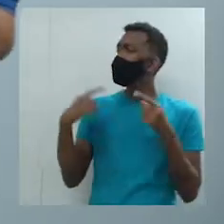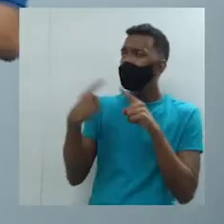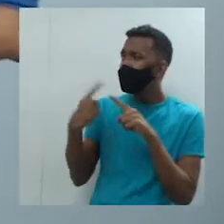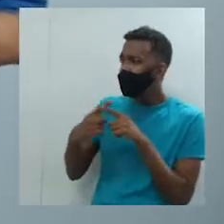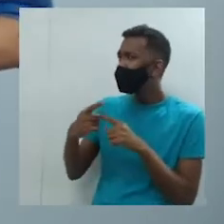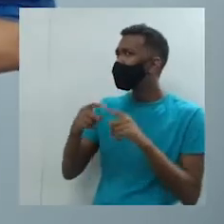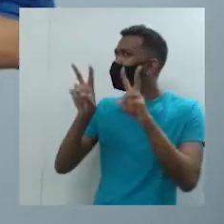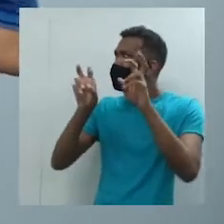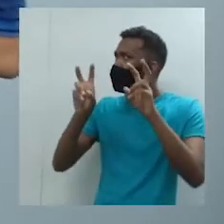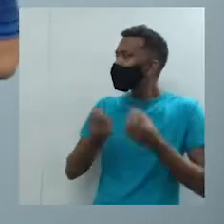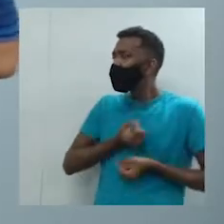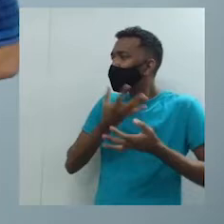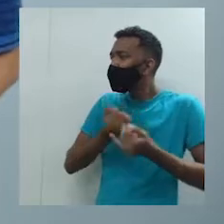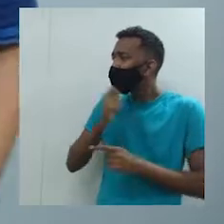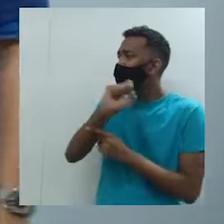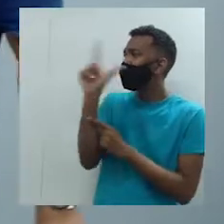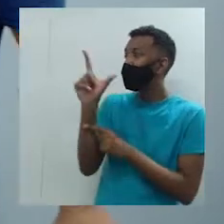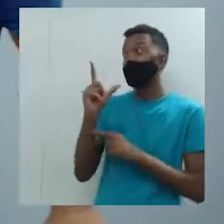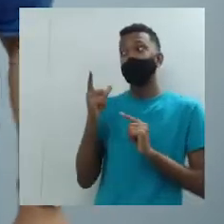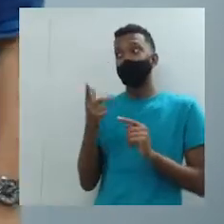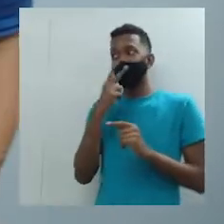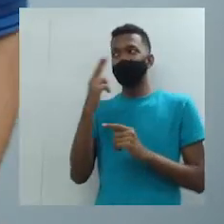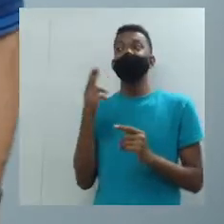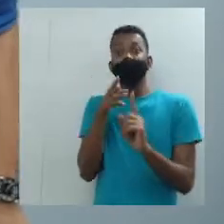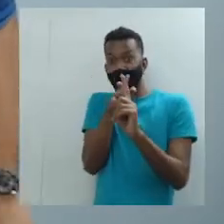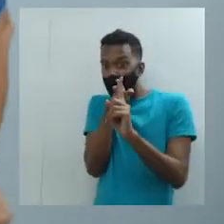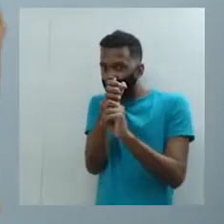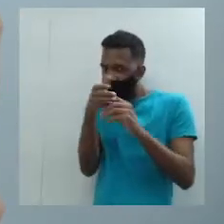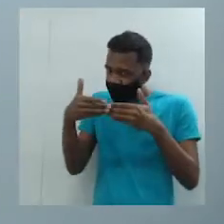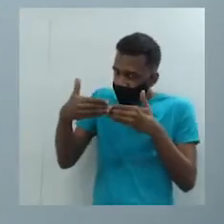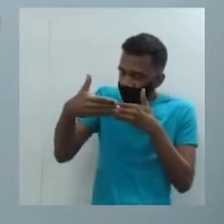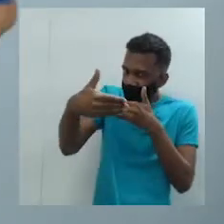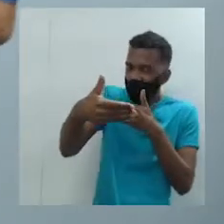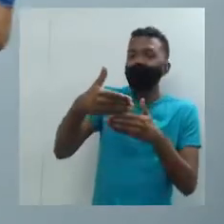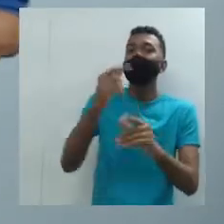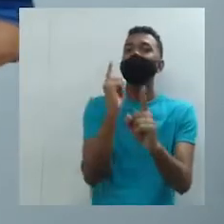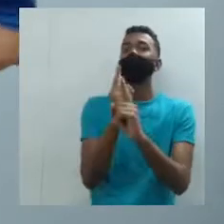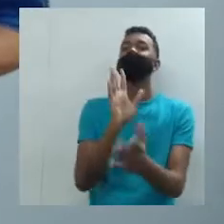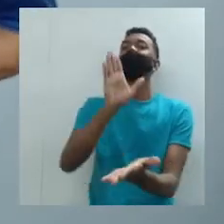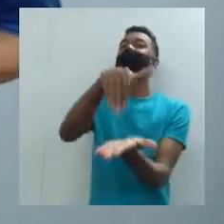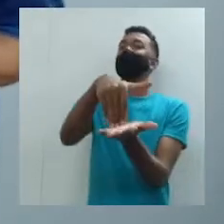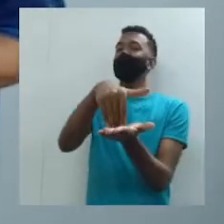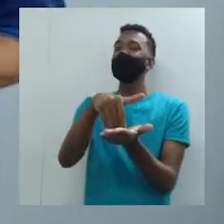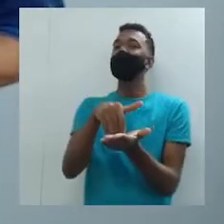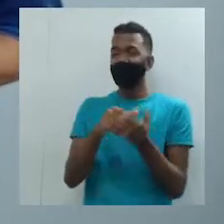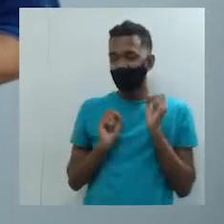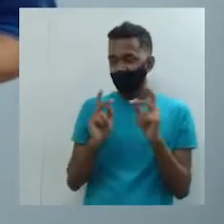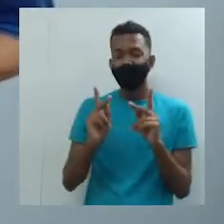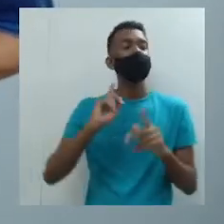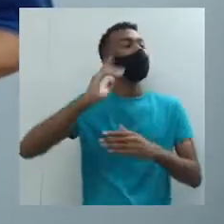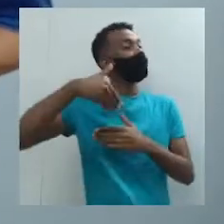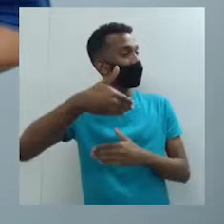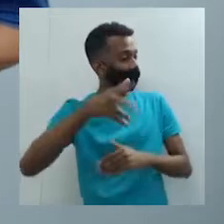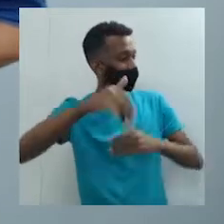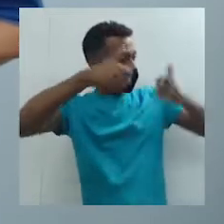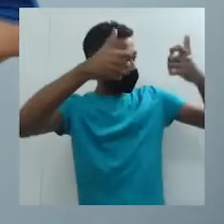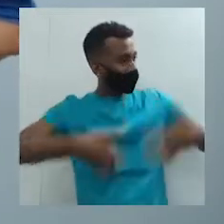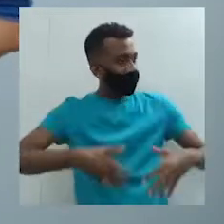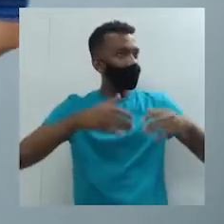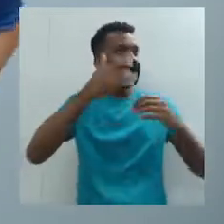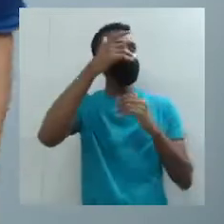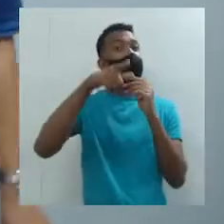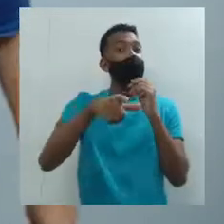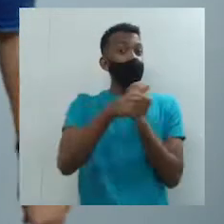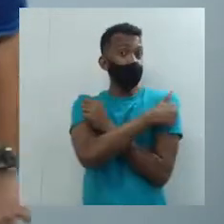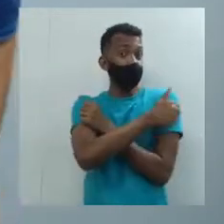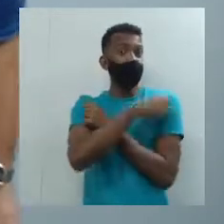de o Poeta do Azul. Vai ser um suspense para o final do nosso papo, não é isso? Isso, mais adiante a gente esclarece o porquê. O estudante já